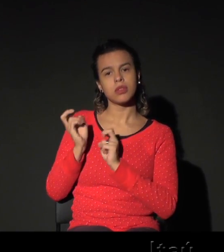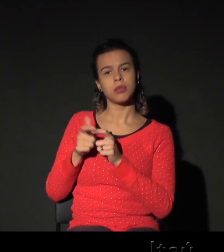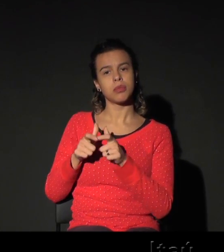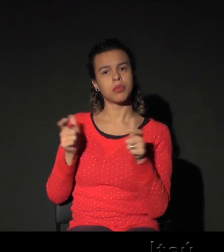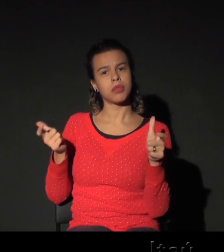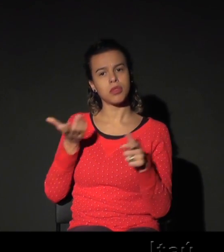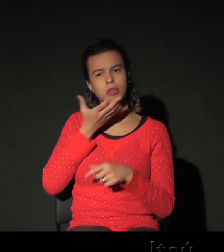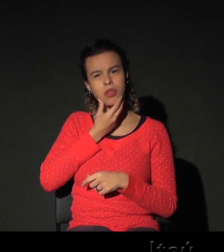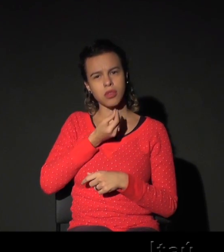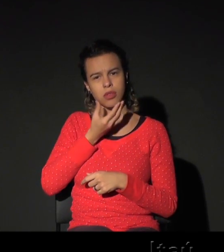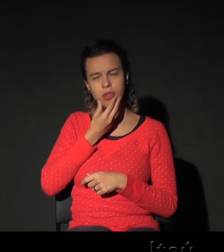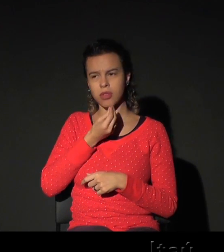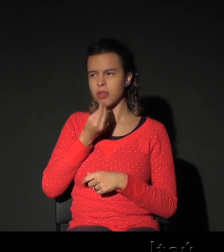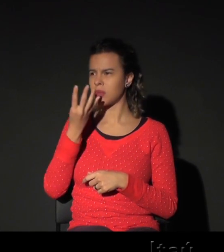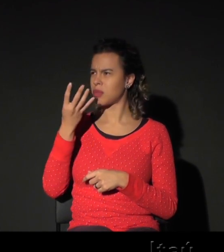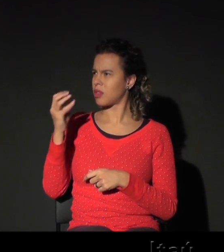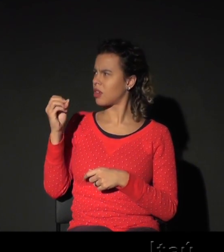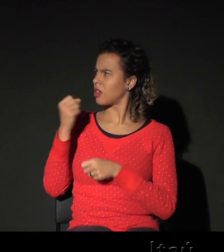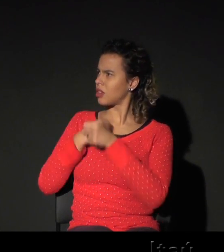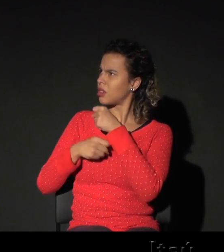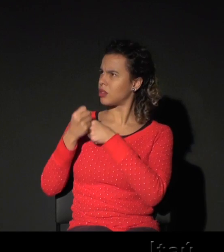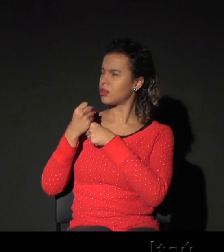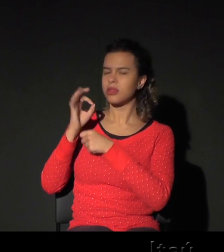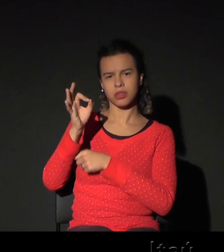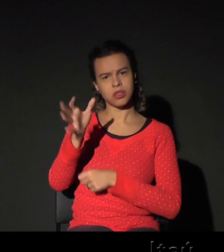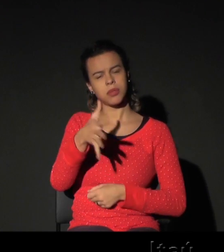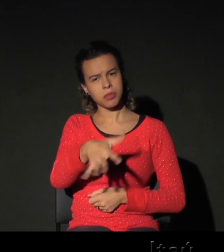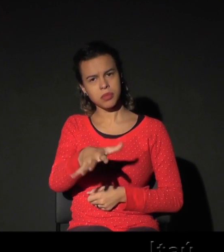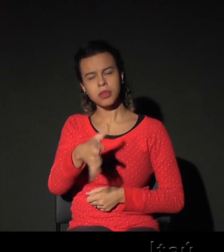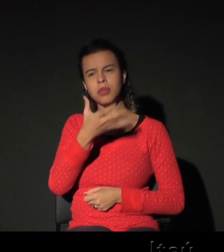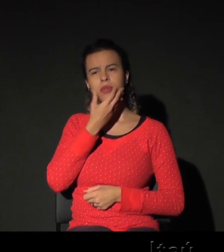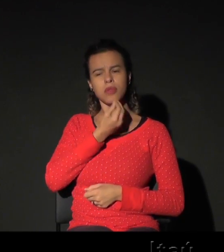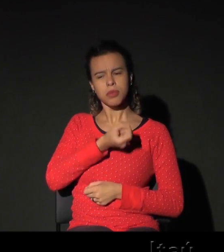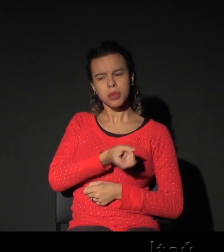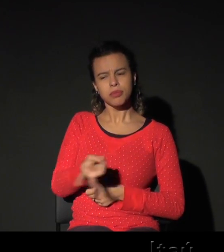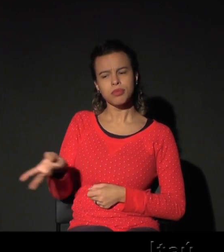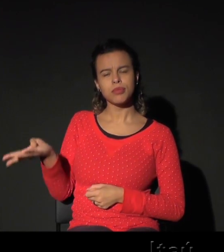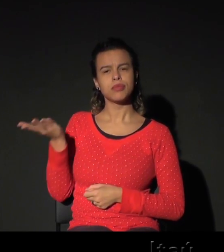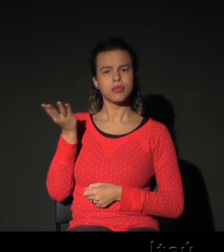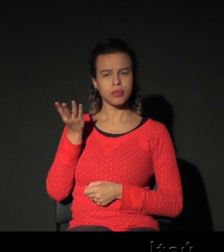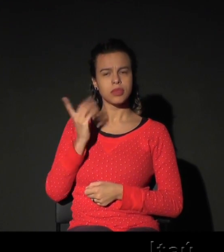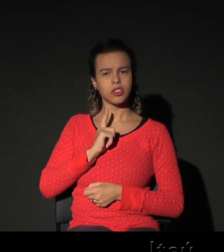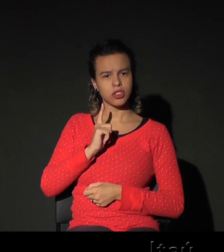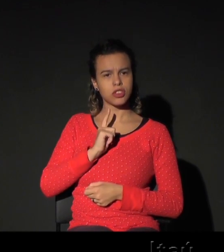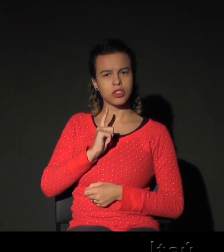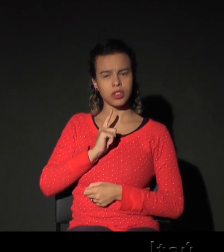homens quatro décadas 40 anos mais ou menos que muitos homens indígen